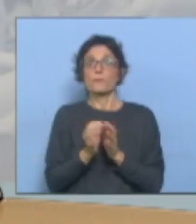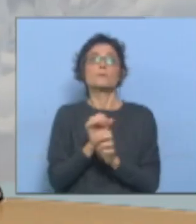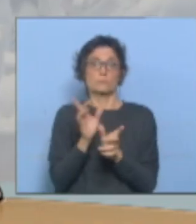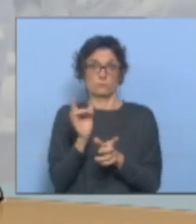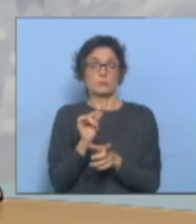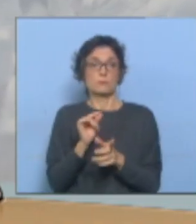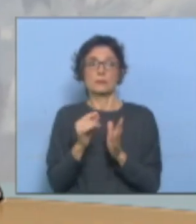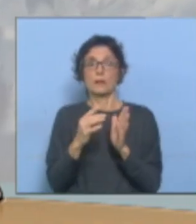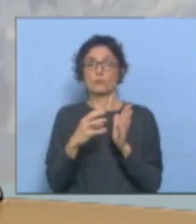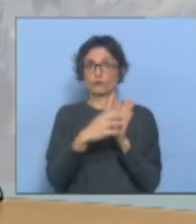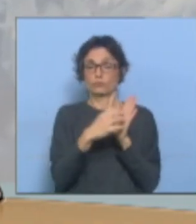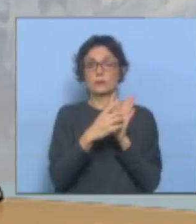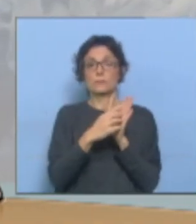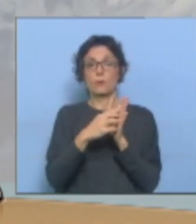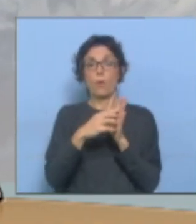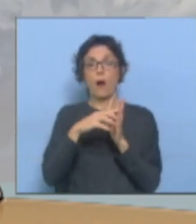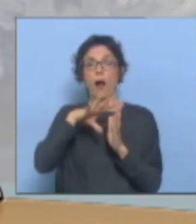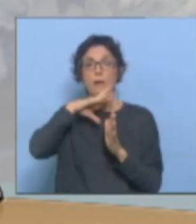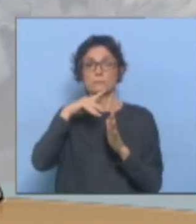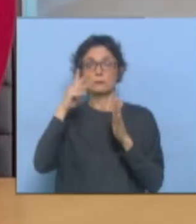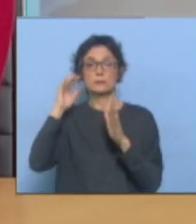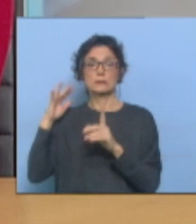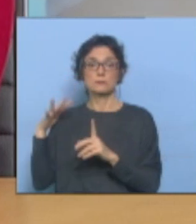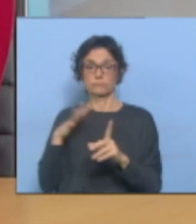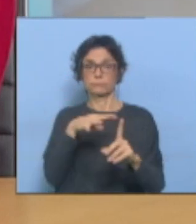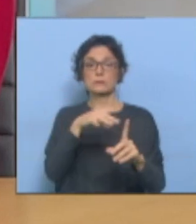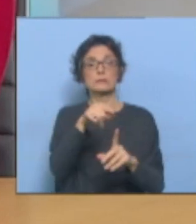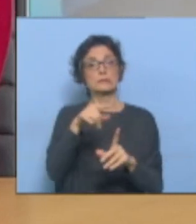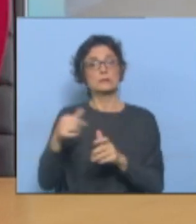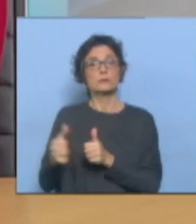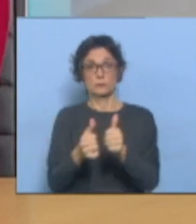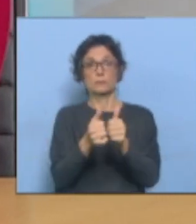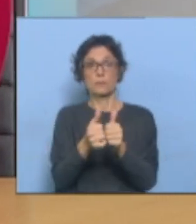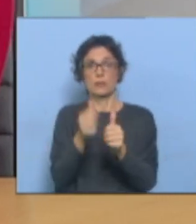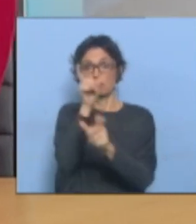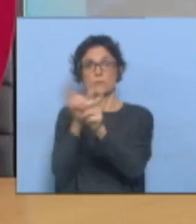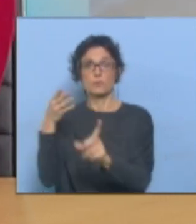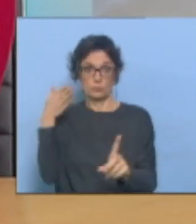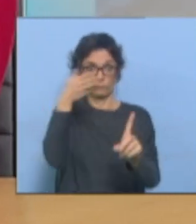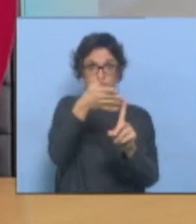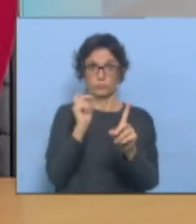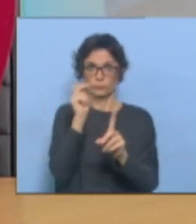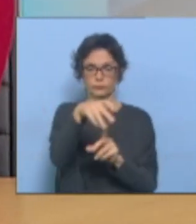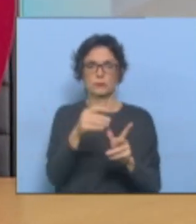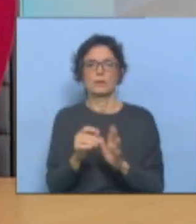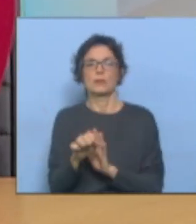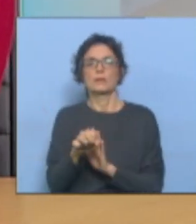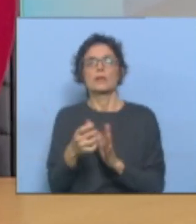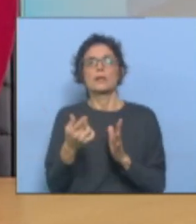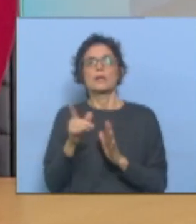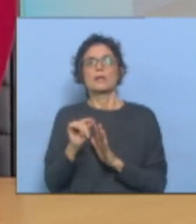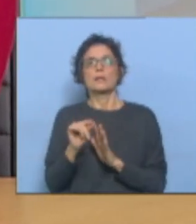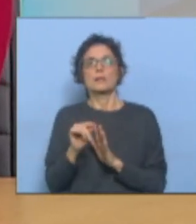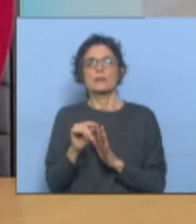Mãe Peregrina que acompanha sempre os missionários. Porque é um projeto que começou com o movimento de Schoenstatt, mas depois também já envolve, passados